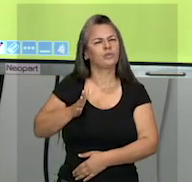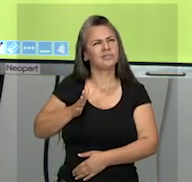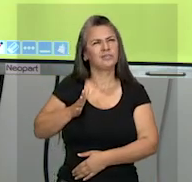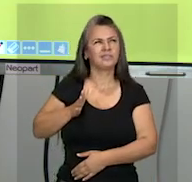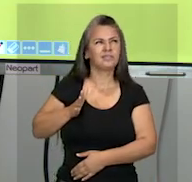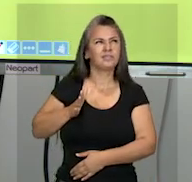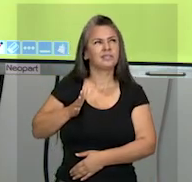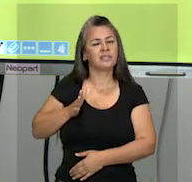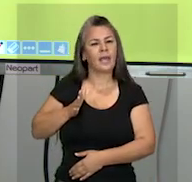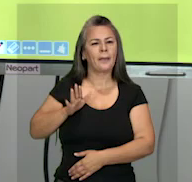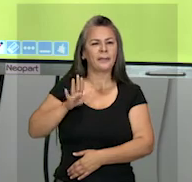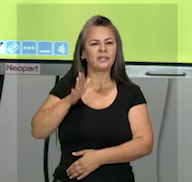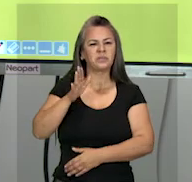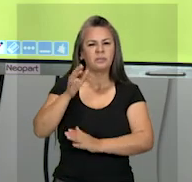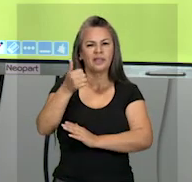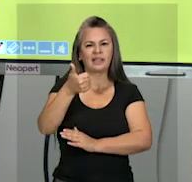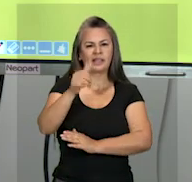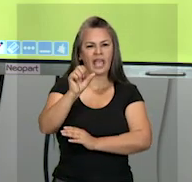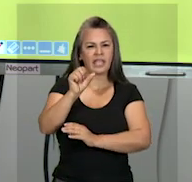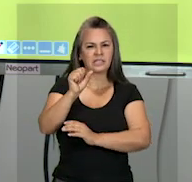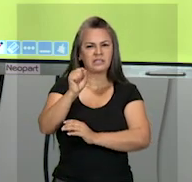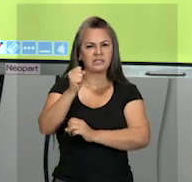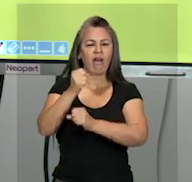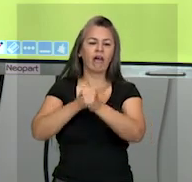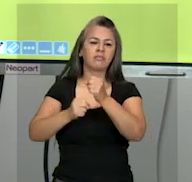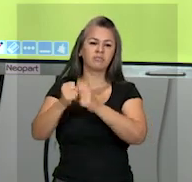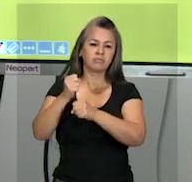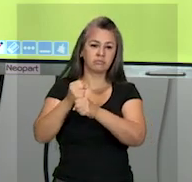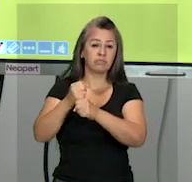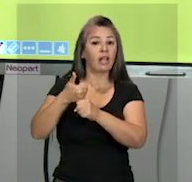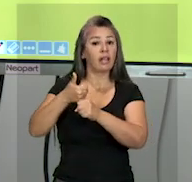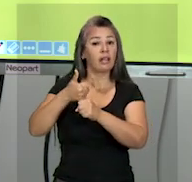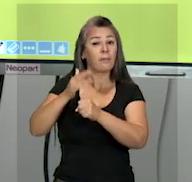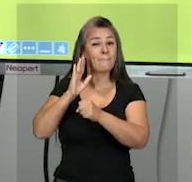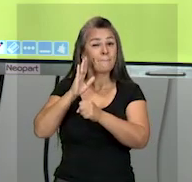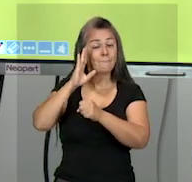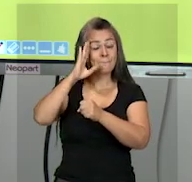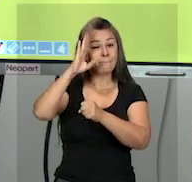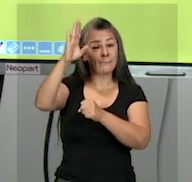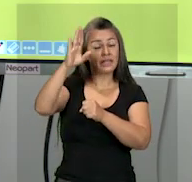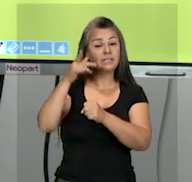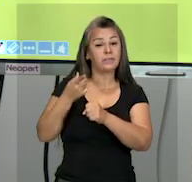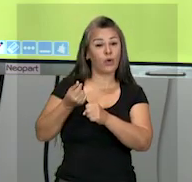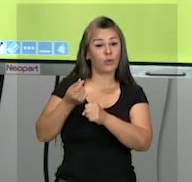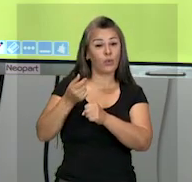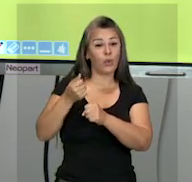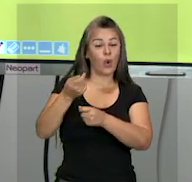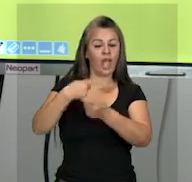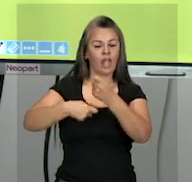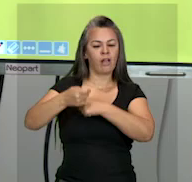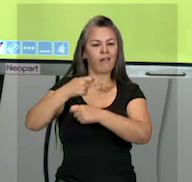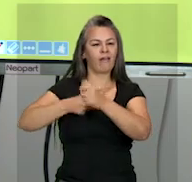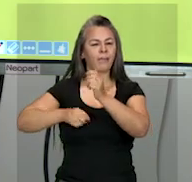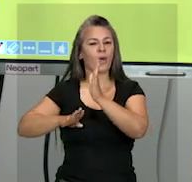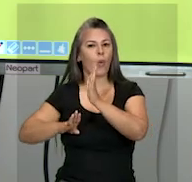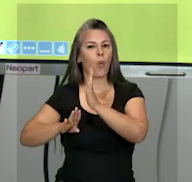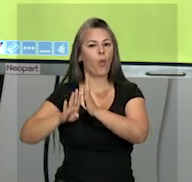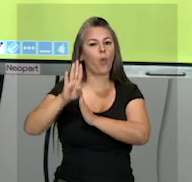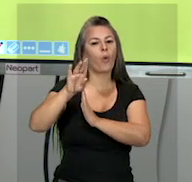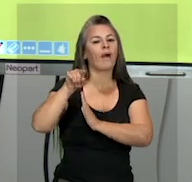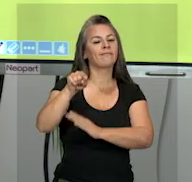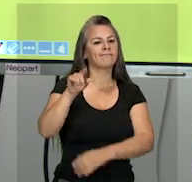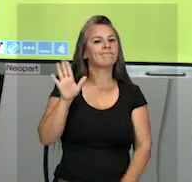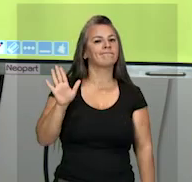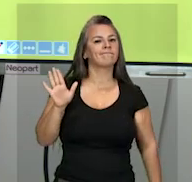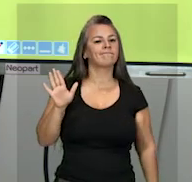uma década, né, que a China passou o Japão. Então, o Japão ele tem uma expressividade muito forte no mundo, e chama a atenção do Japão o